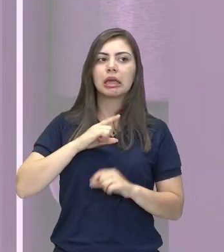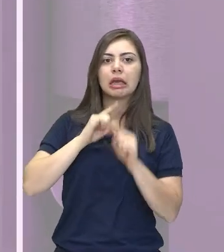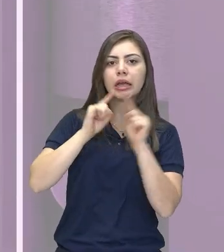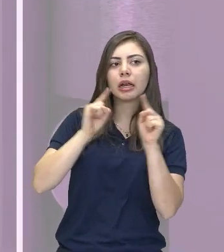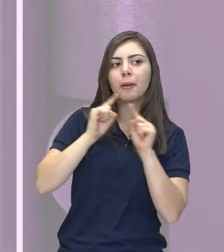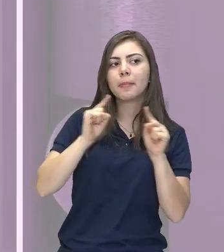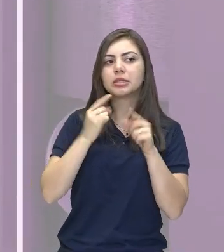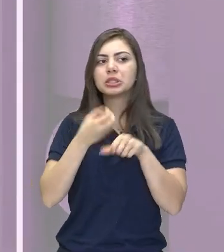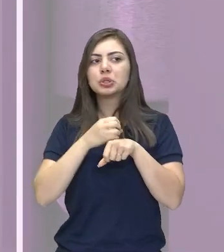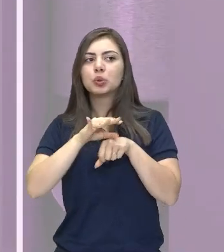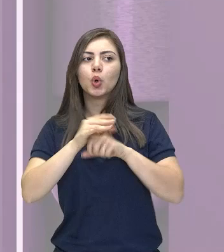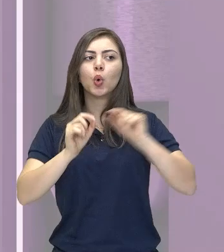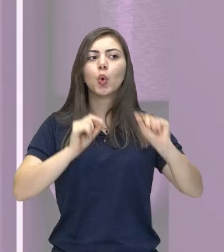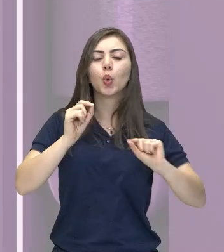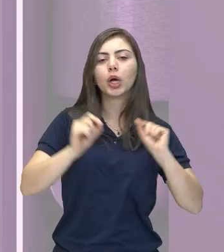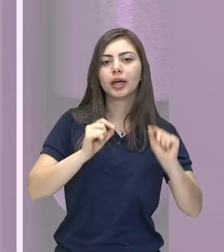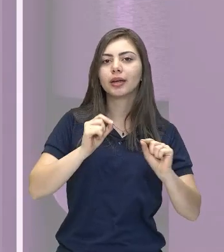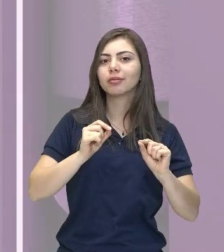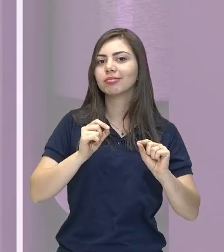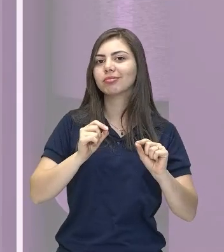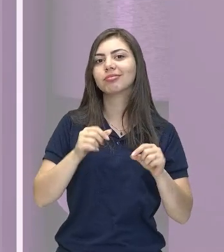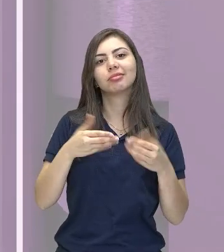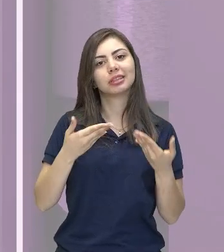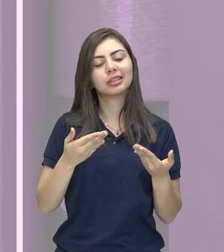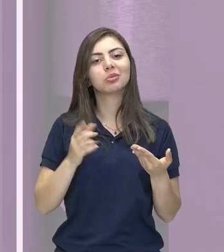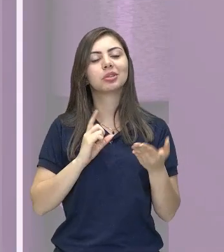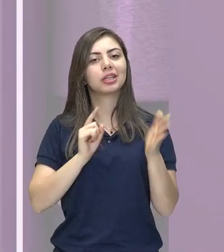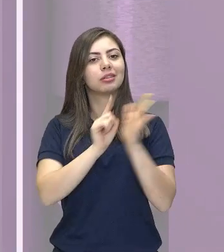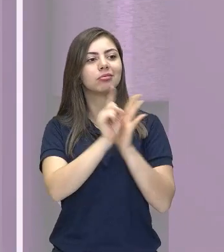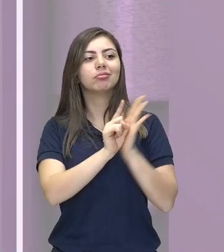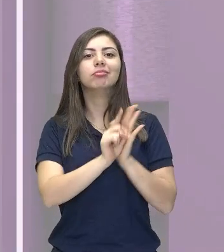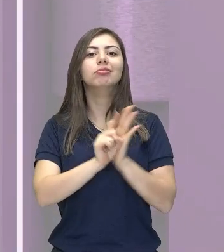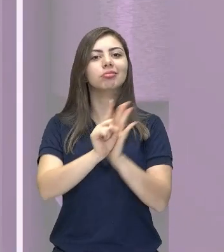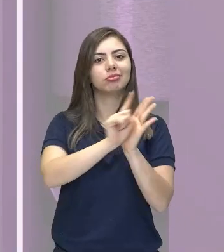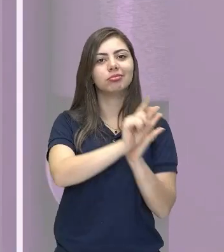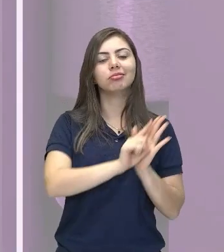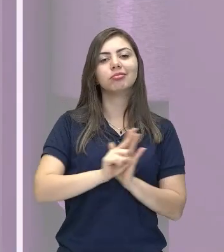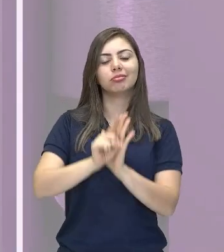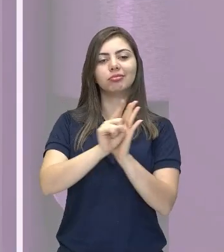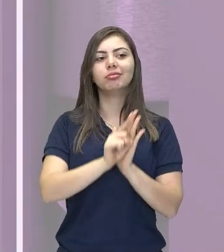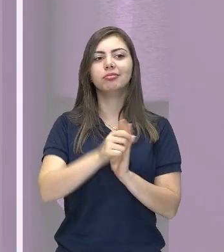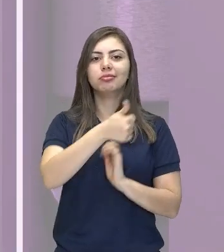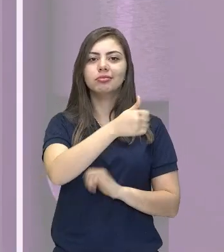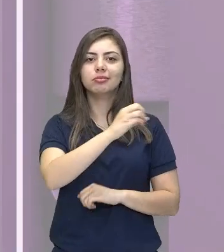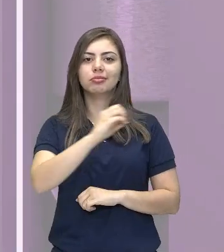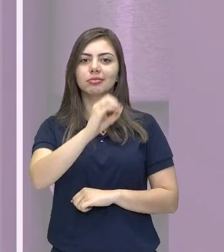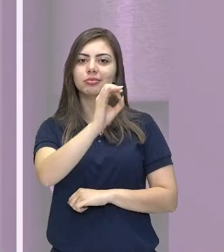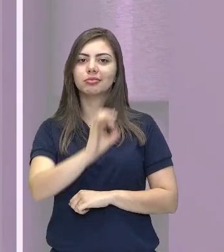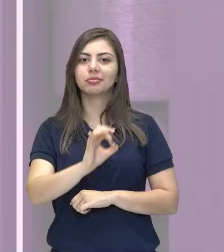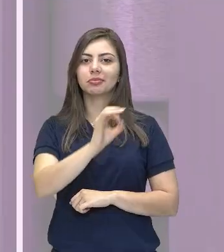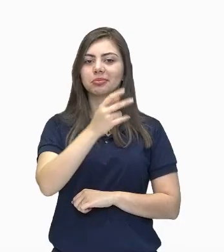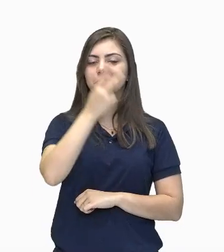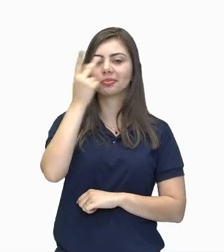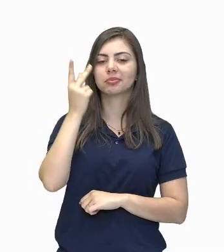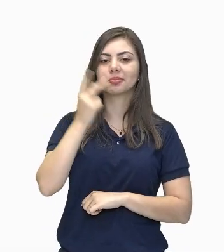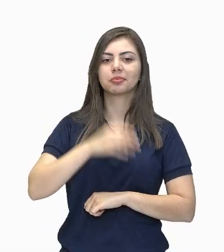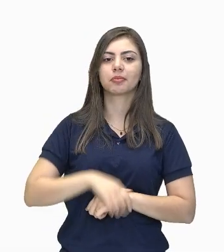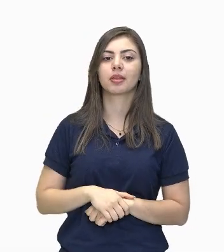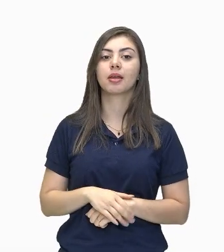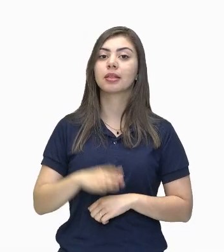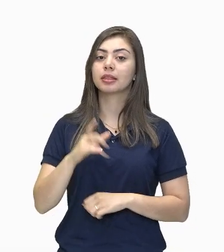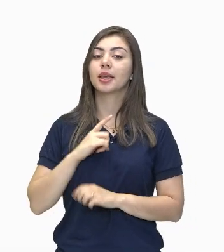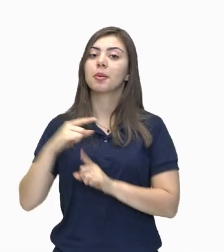fazer. Então, em alguns casos, é feito aí a pesquisa censitária, tá bom? Vamos ver então as vantagens e